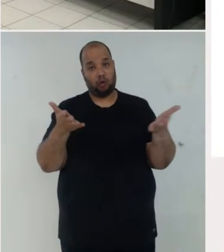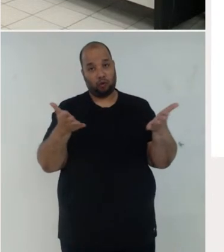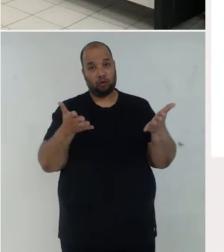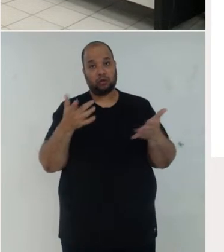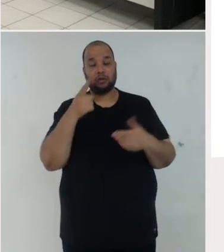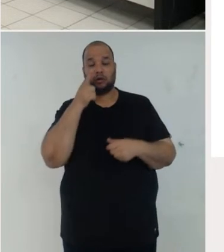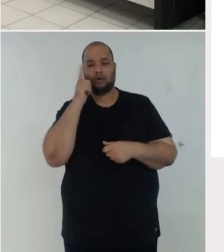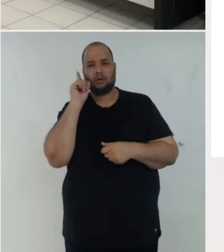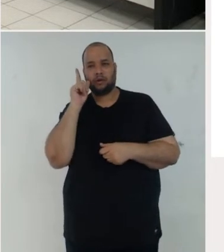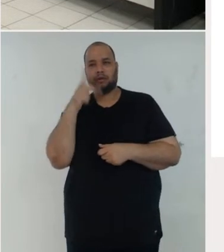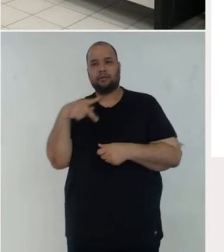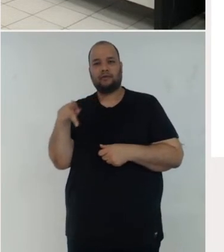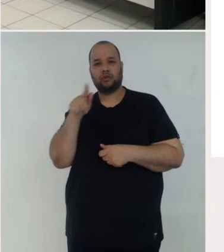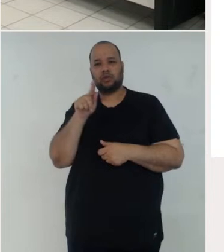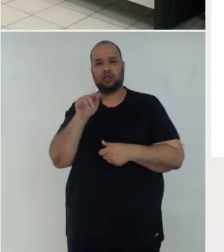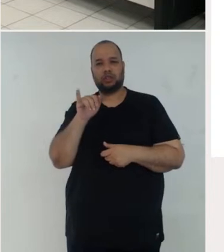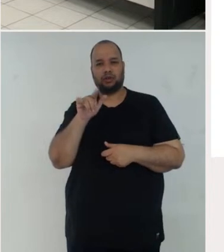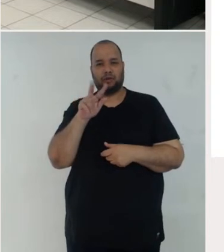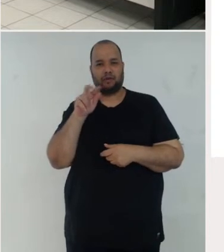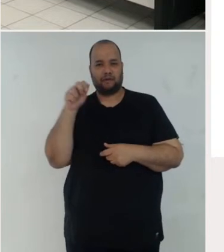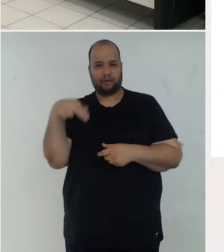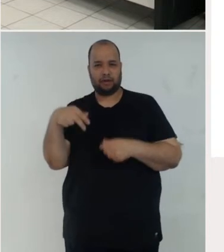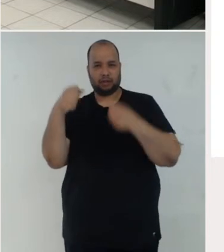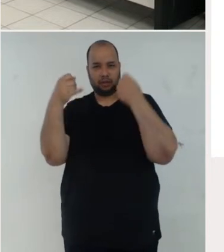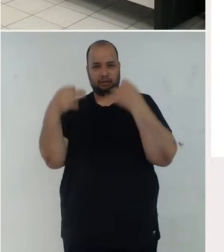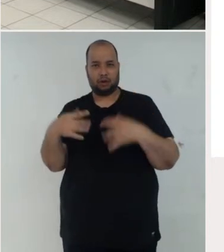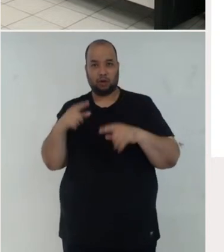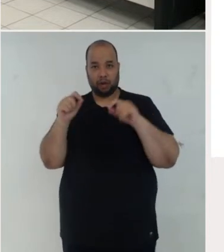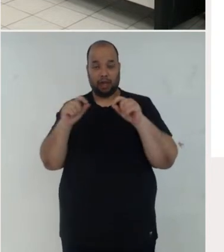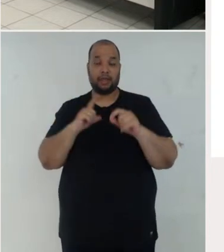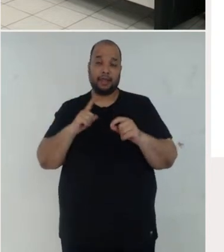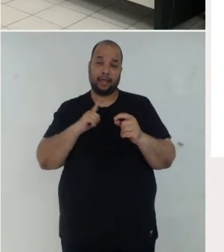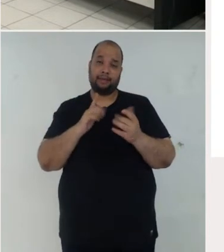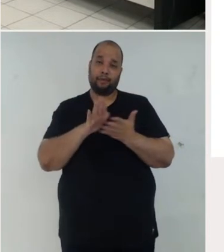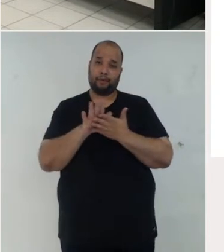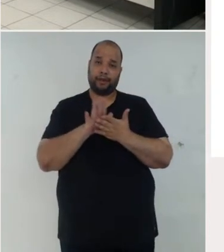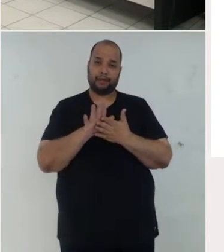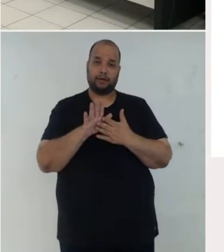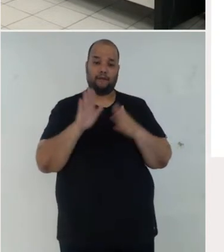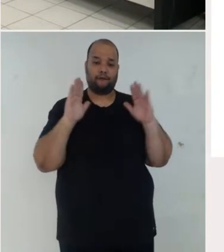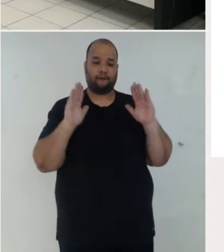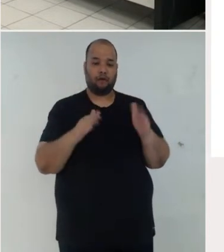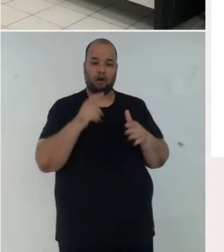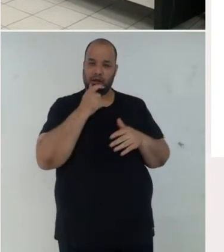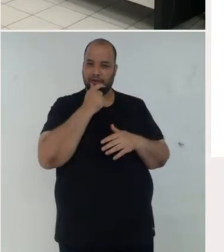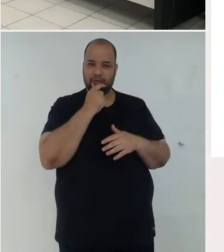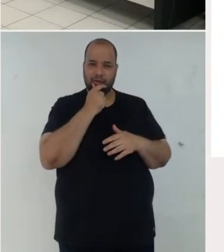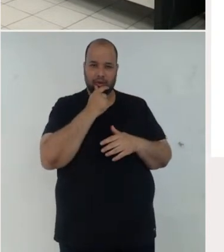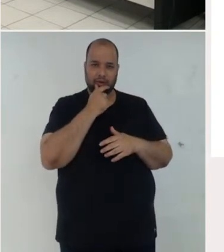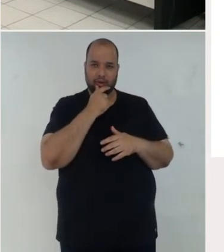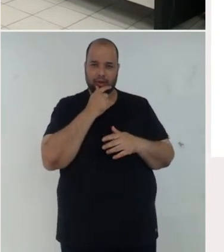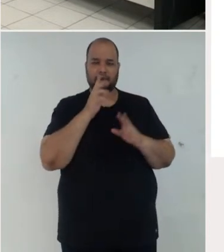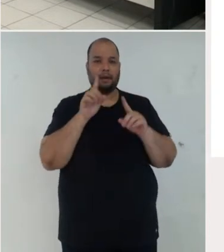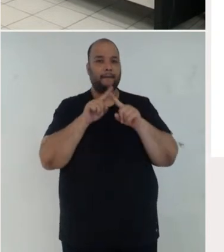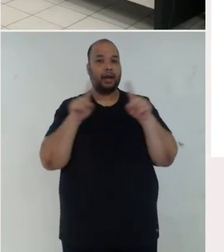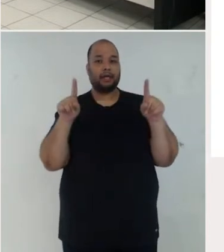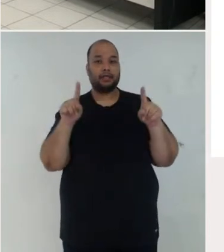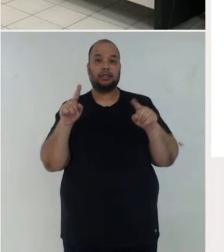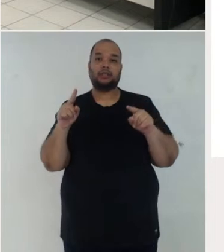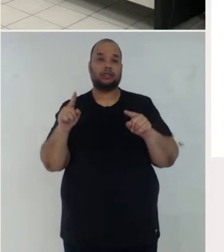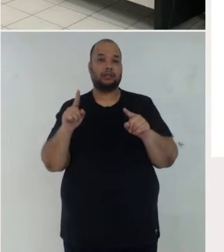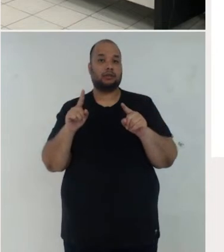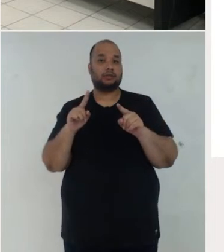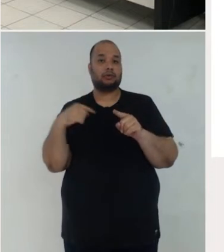falou ontem, repetindo, né, há uma tendência de publicarmos só em inglês ou espanhol, de vez em quando, que é, não sei, nas